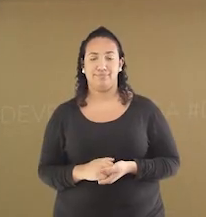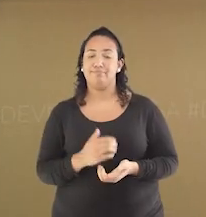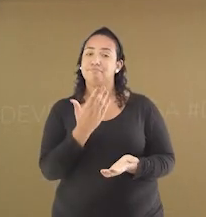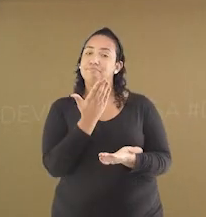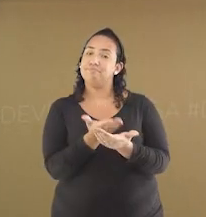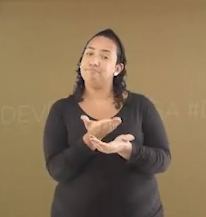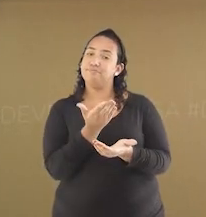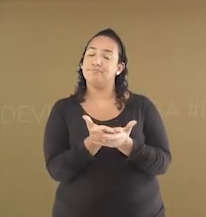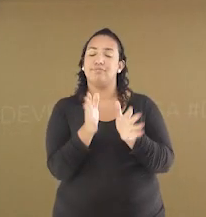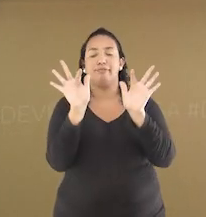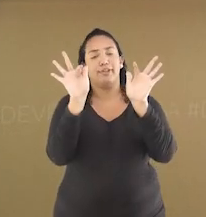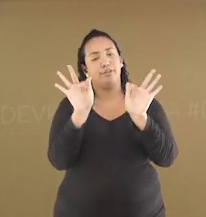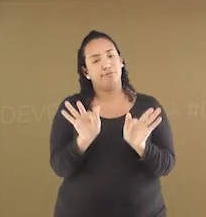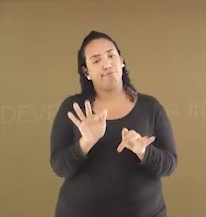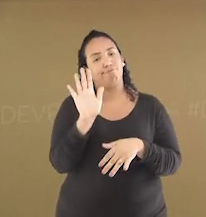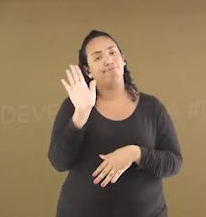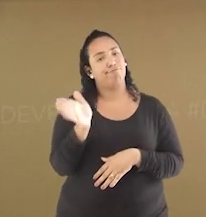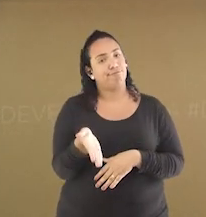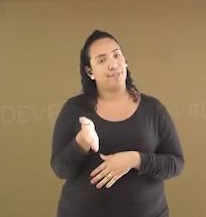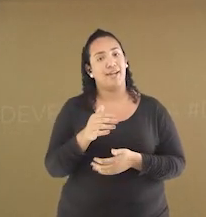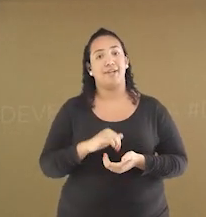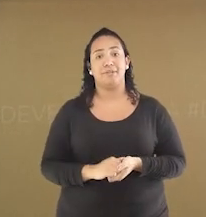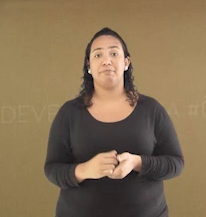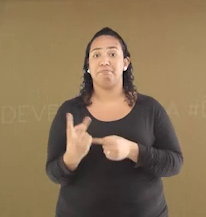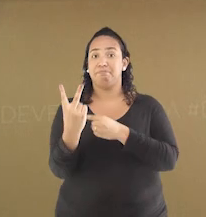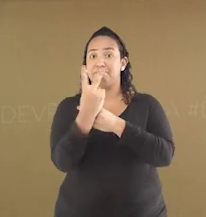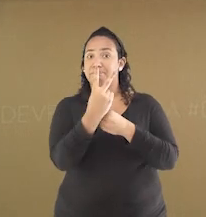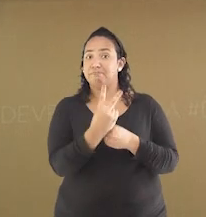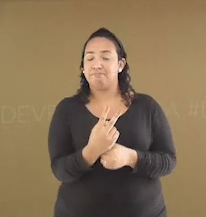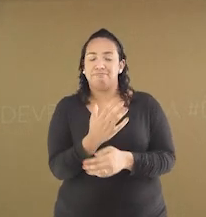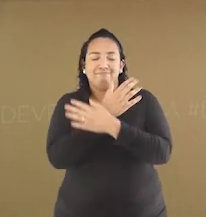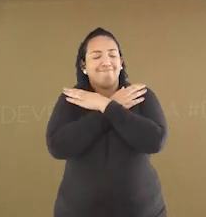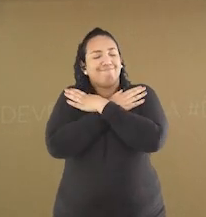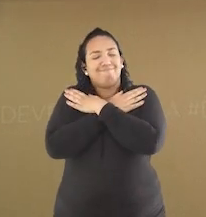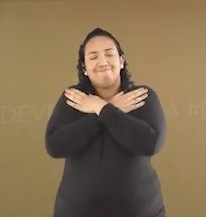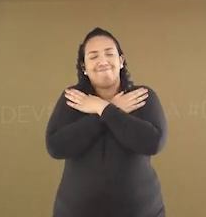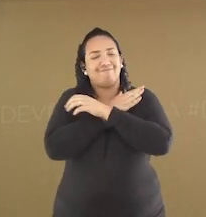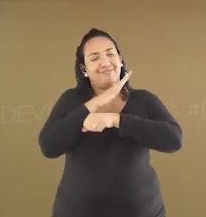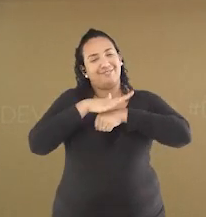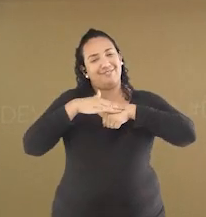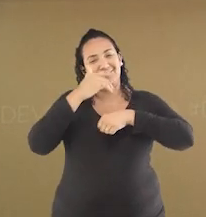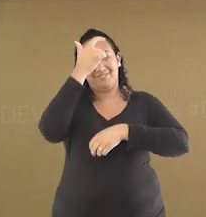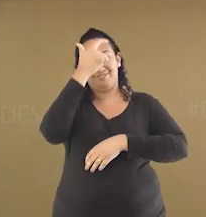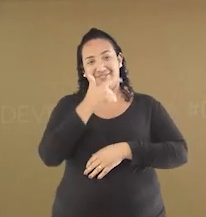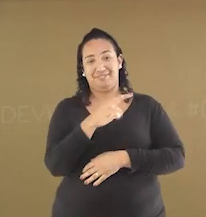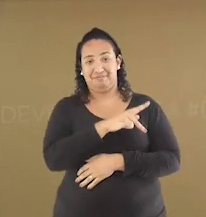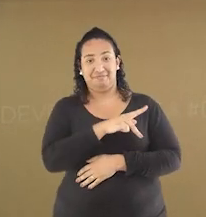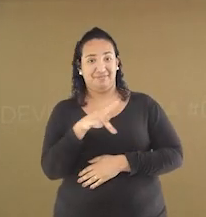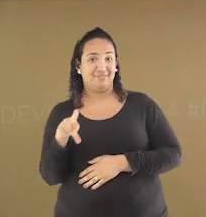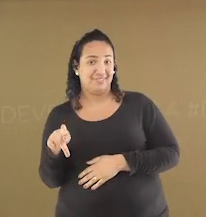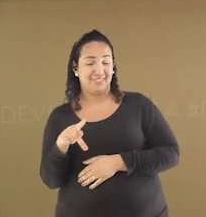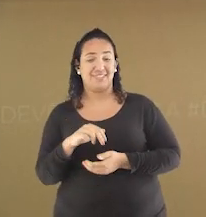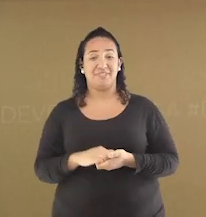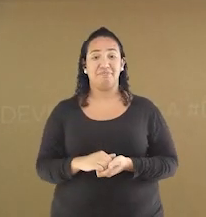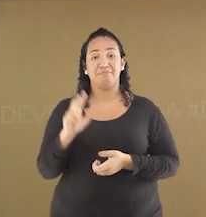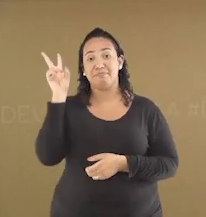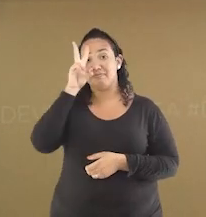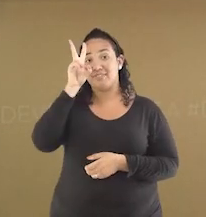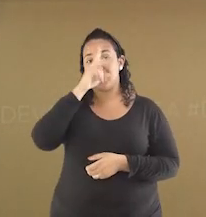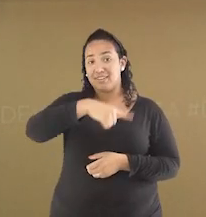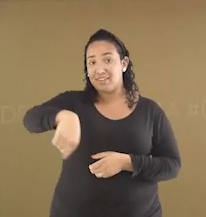Nossa aula chegou ao fim. Fique bem. Um abraço bem carinhoso da professora Ivonilza.